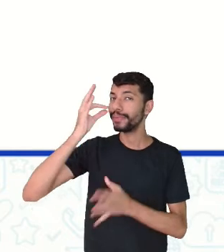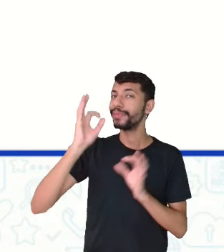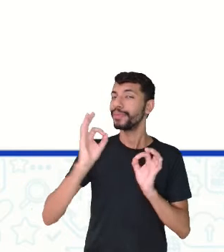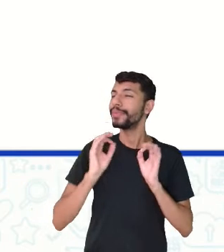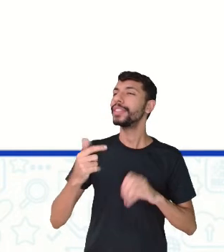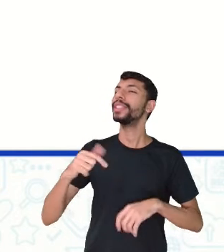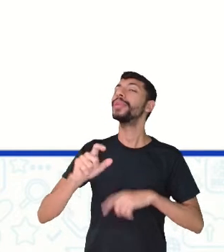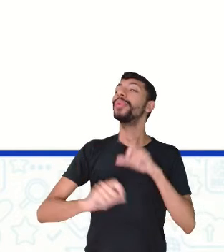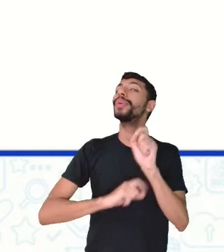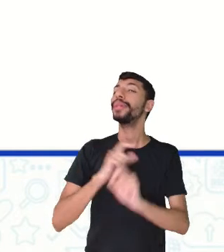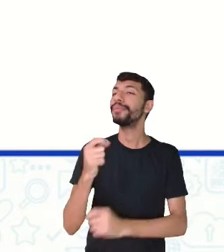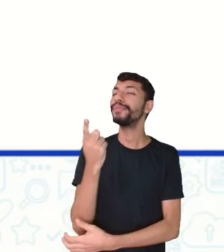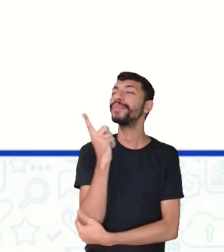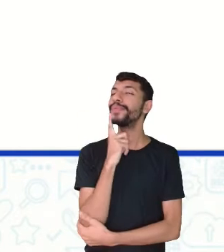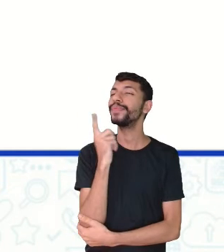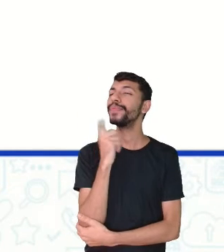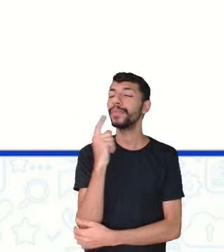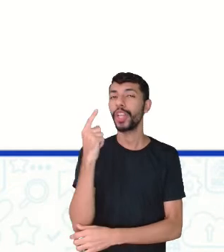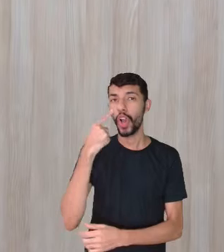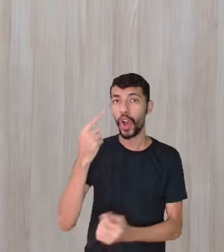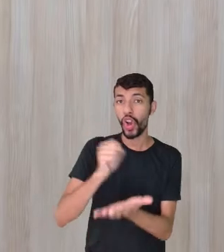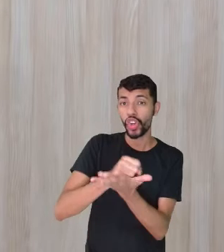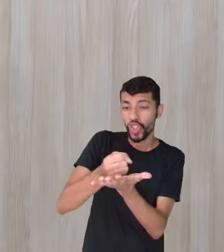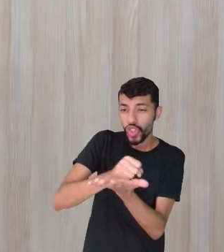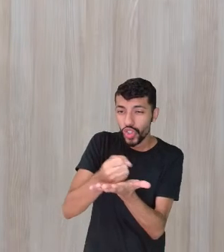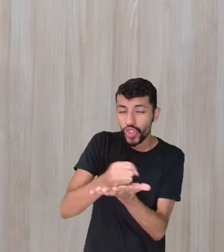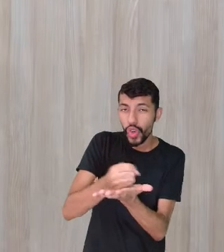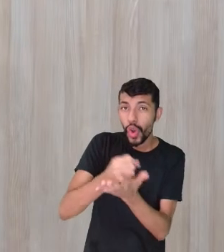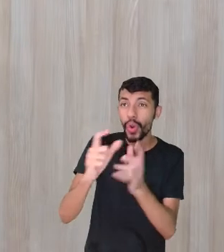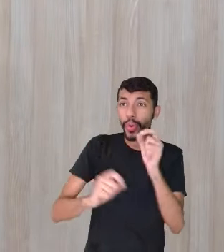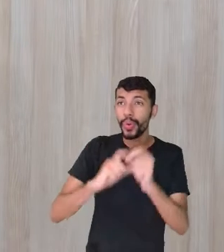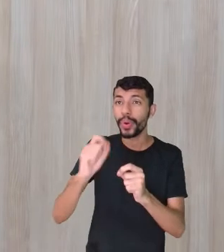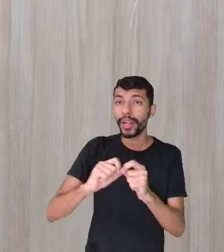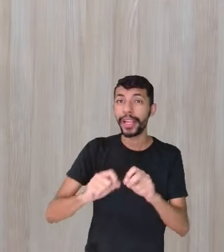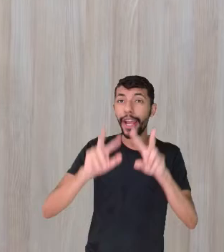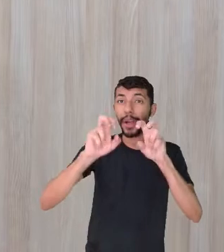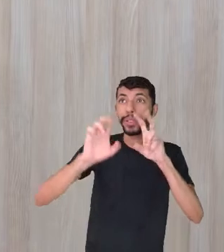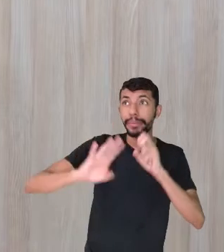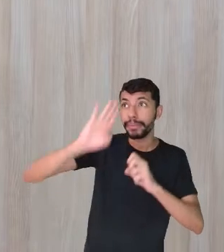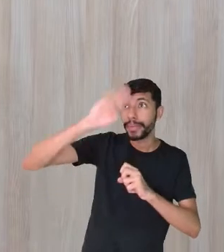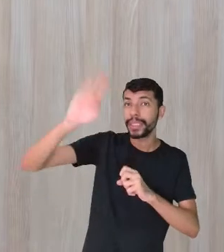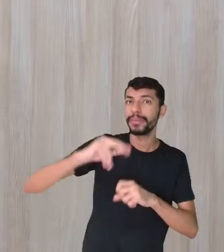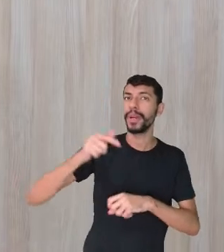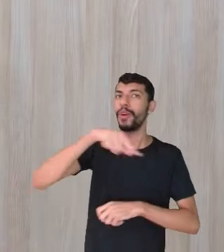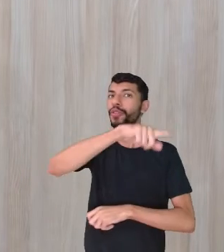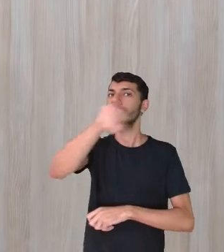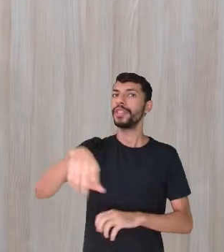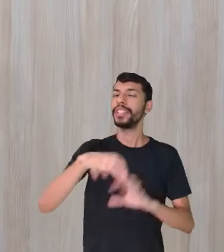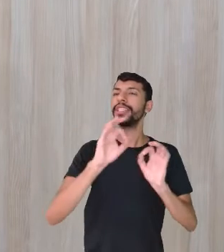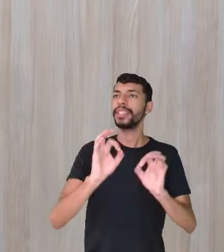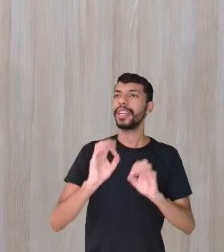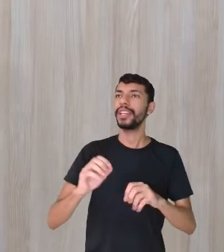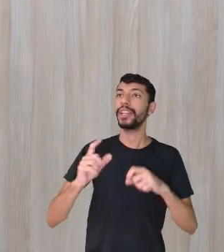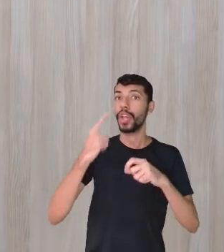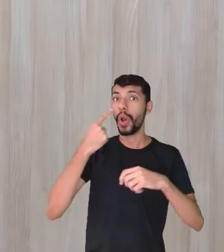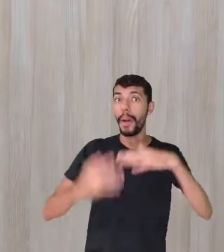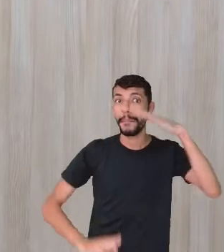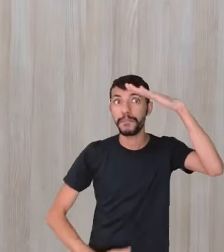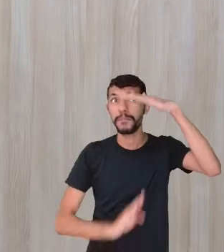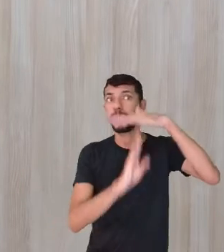olha, jogos eletrônicos está em alta na cabeça de vocês. E bateu recorde